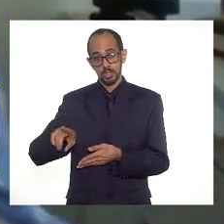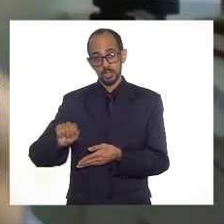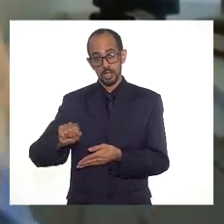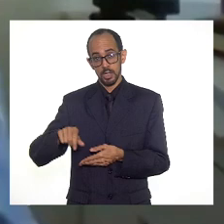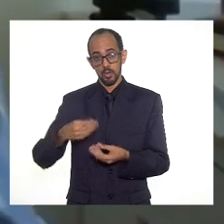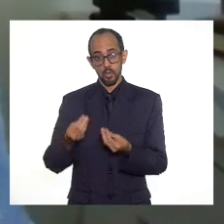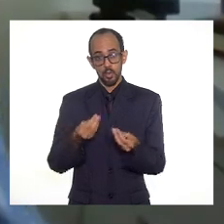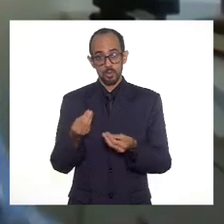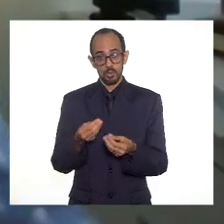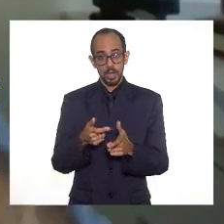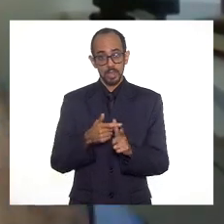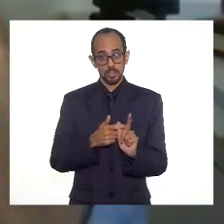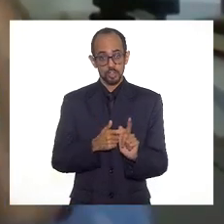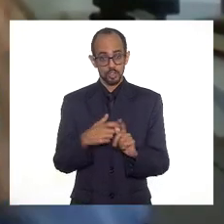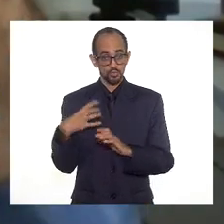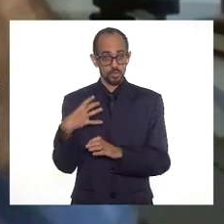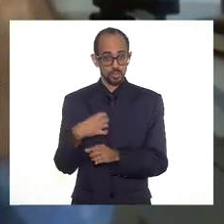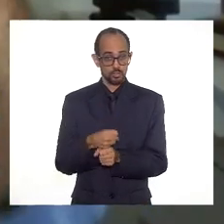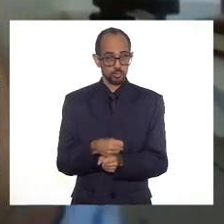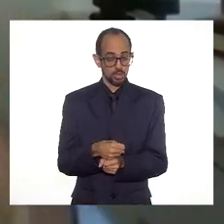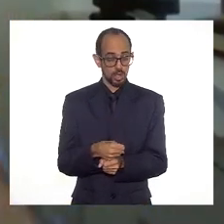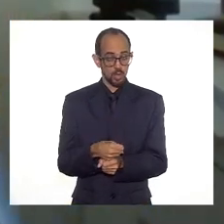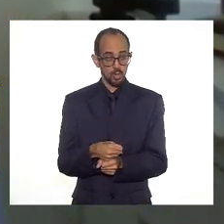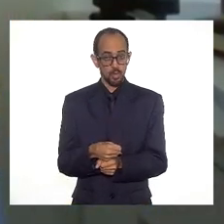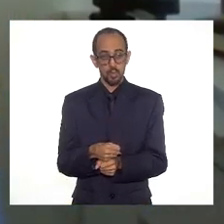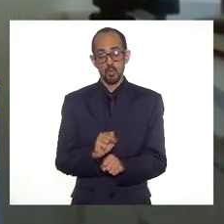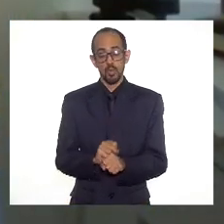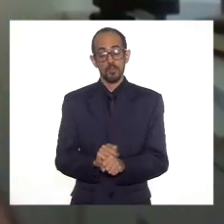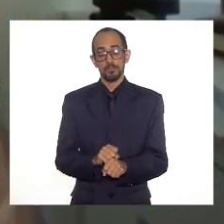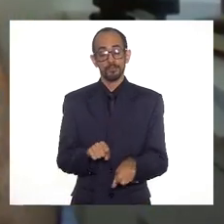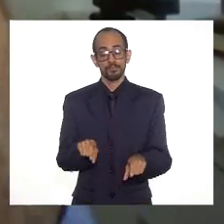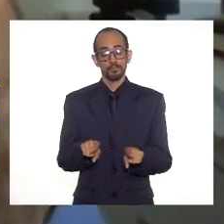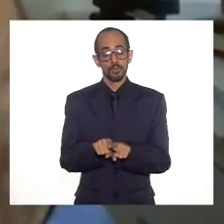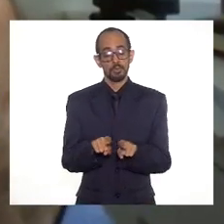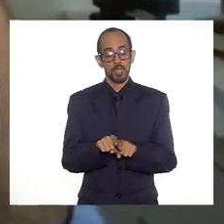consolidada líquida, a quanto ela está em relação